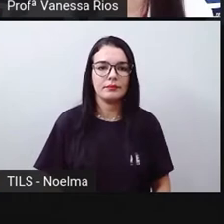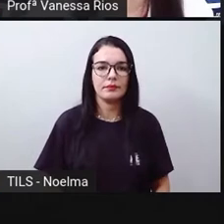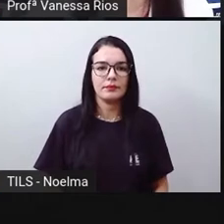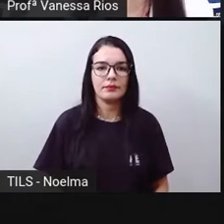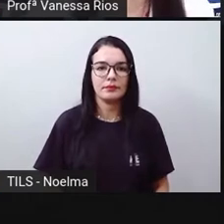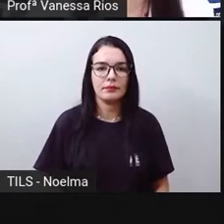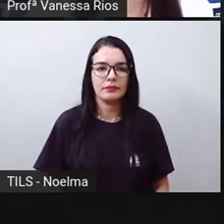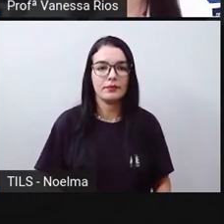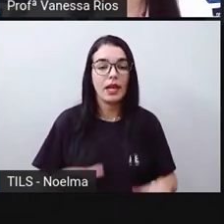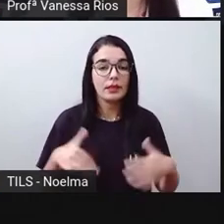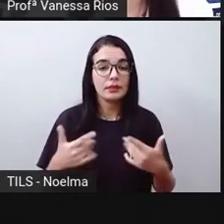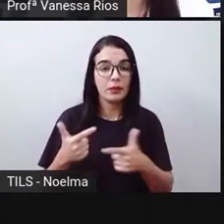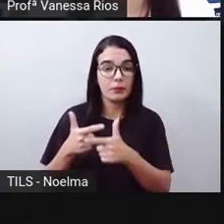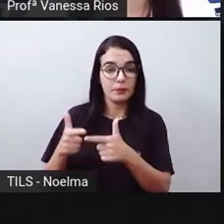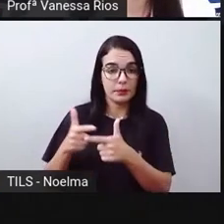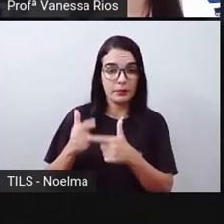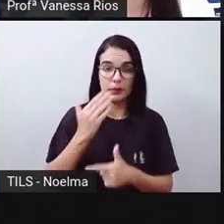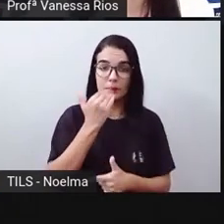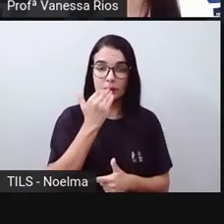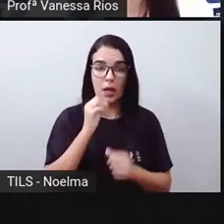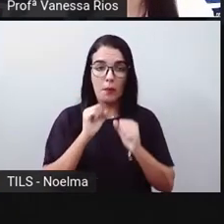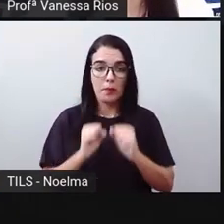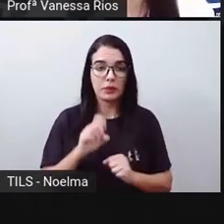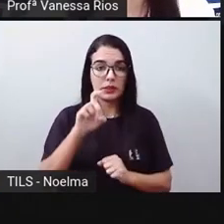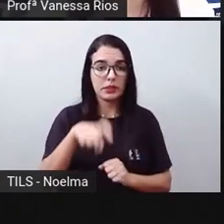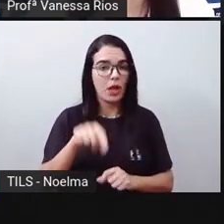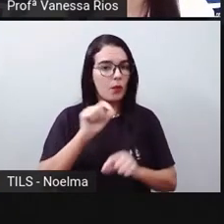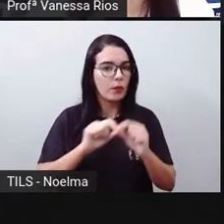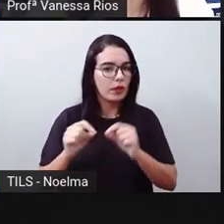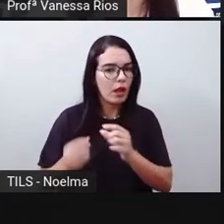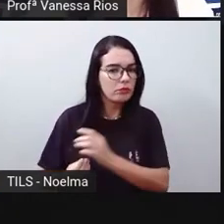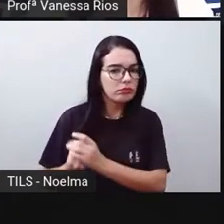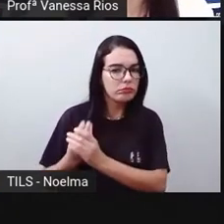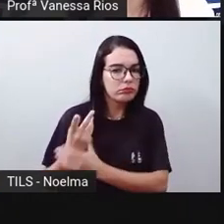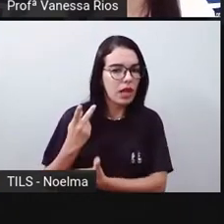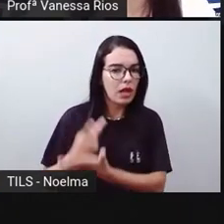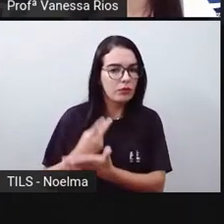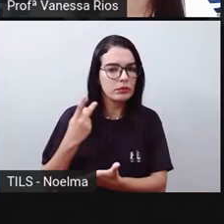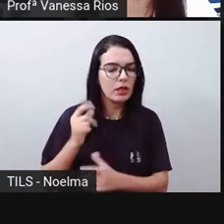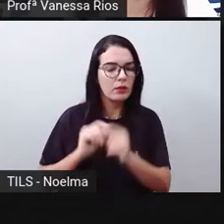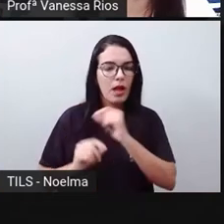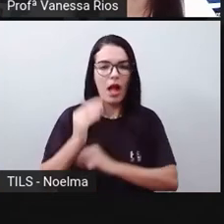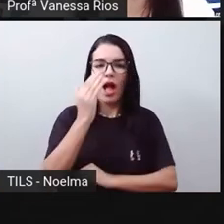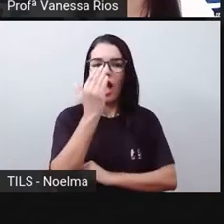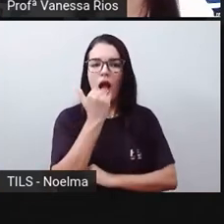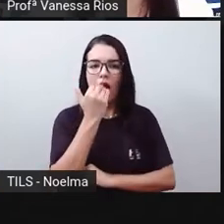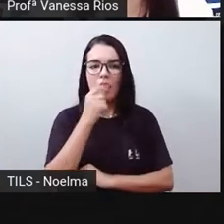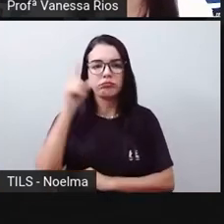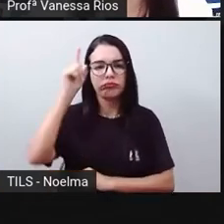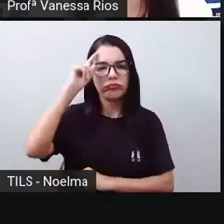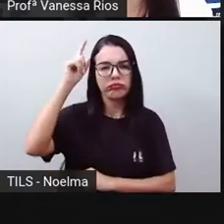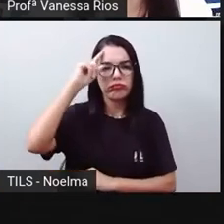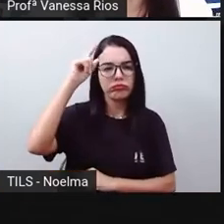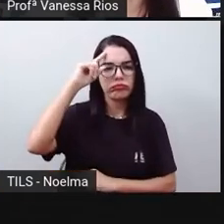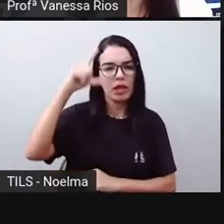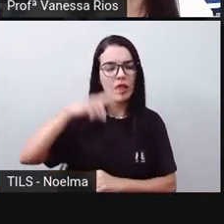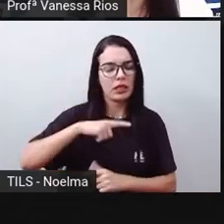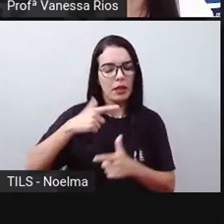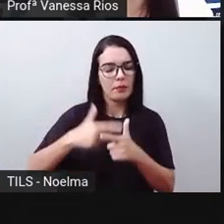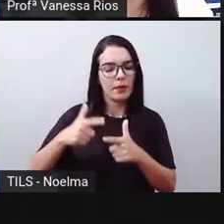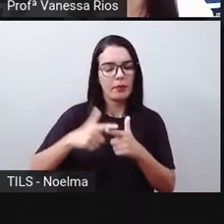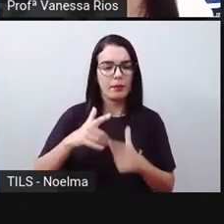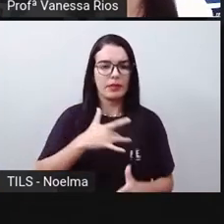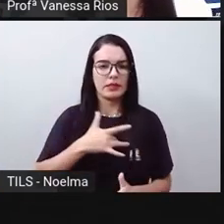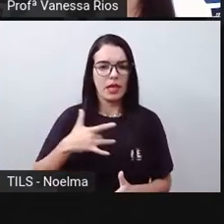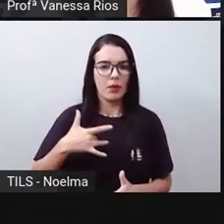só. Distúrbios alimentares podem ser originados de hábitos alimentares que causam danos à saúde,